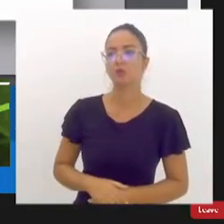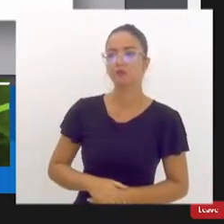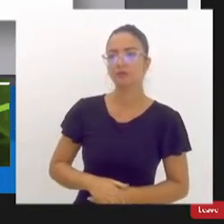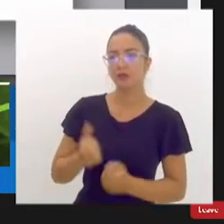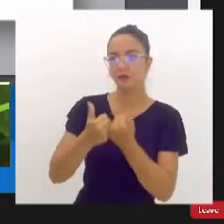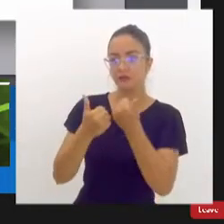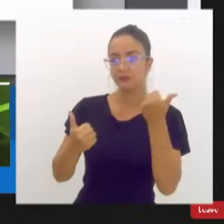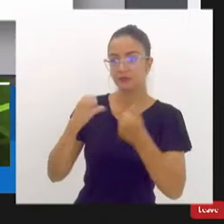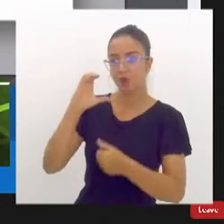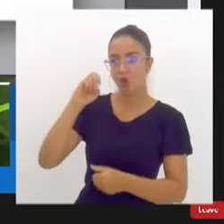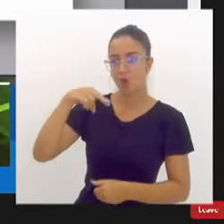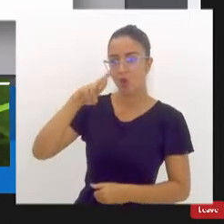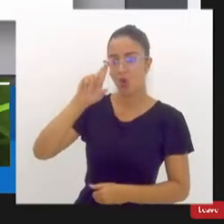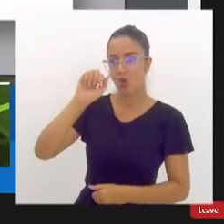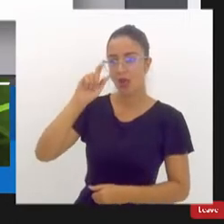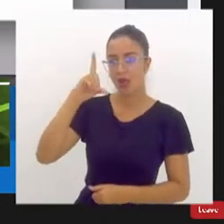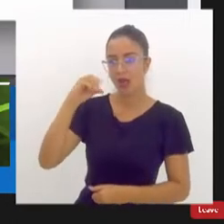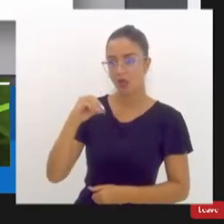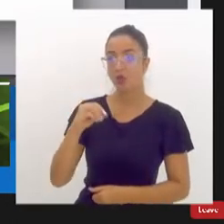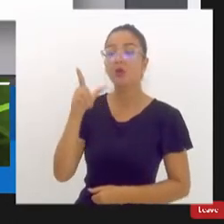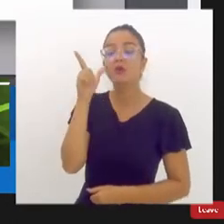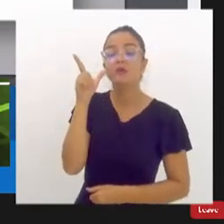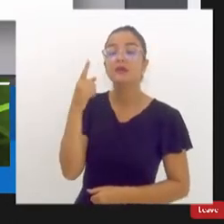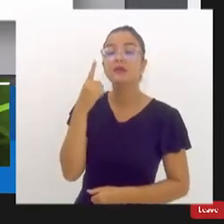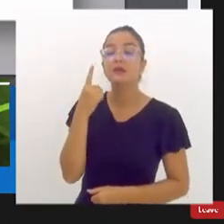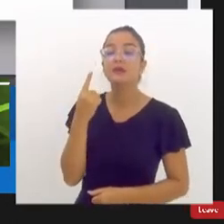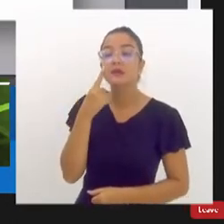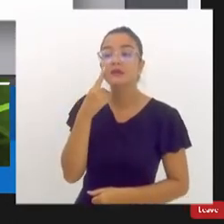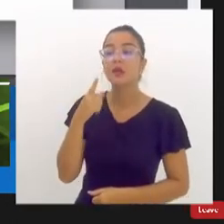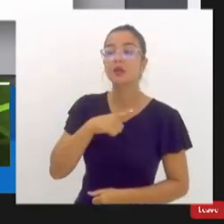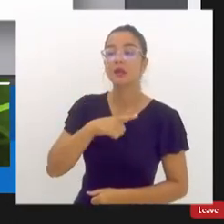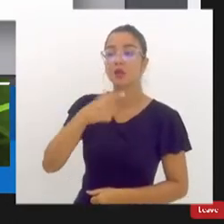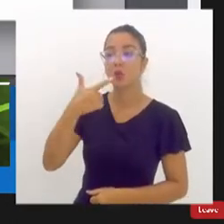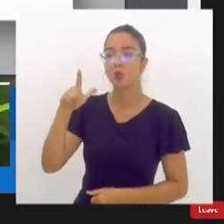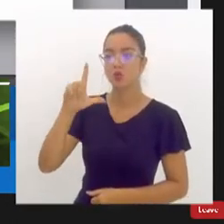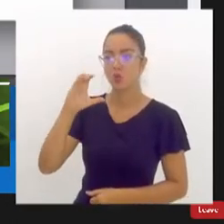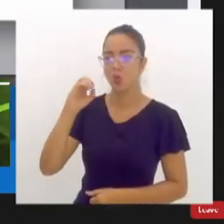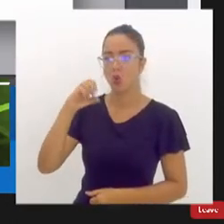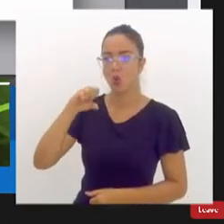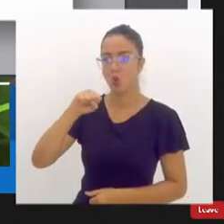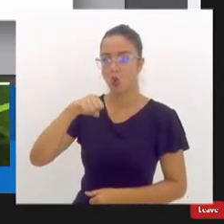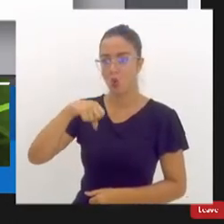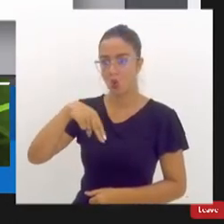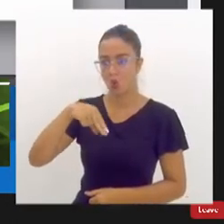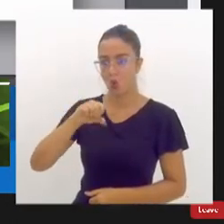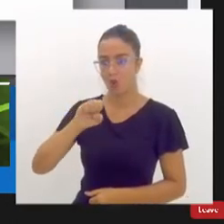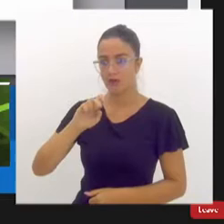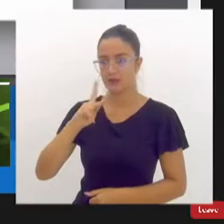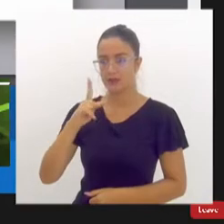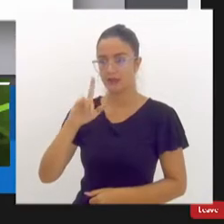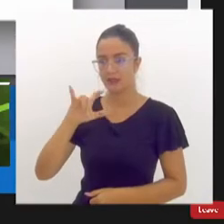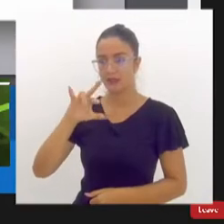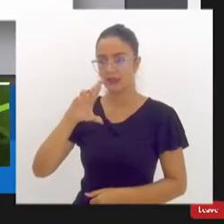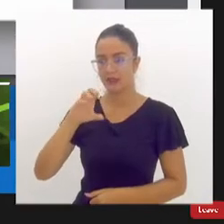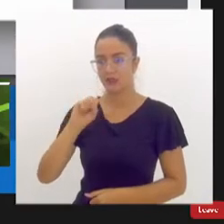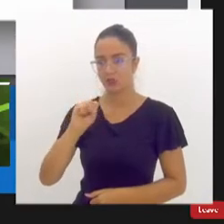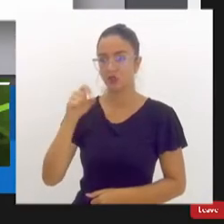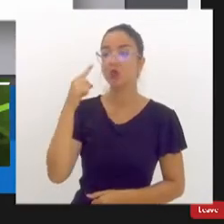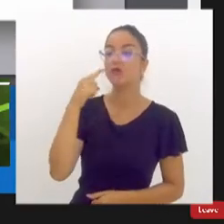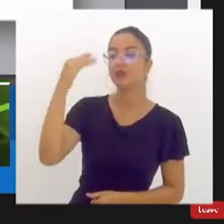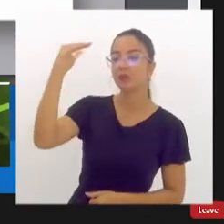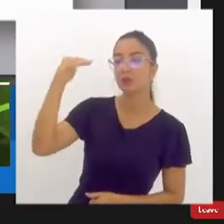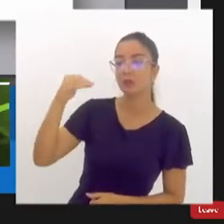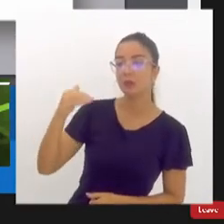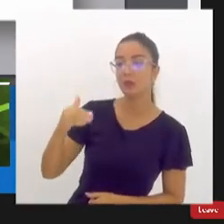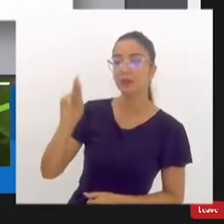conselheiros Ana Karina Brenner, Antônio Charbel, Delmo Ernesto, Fátima Baina, Giane Dias, Lincoln